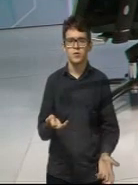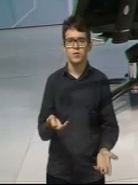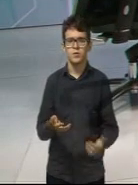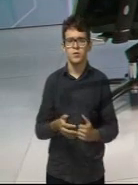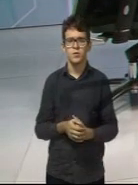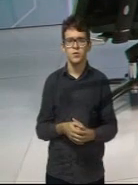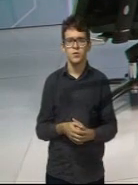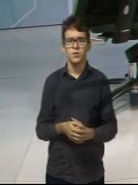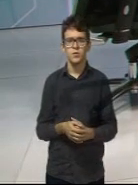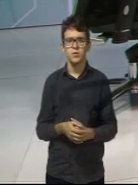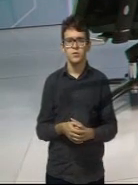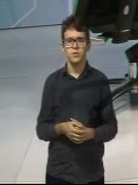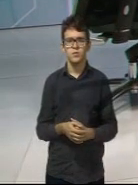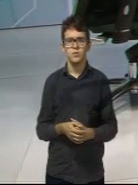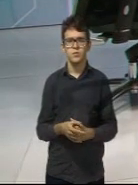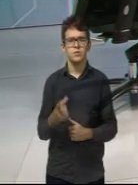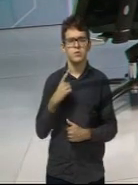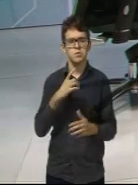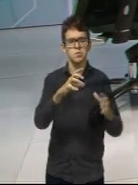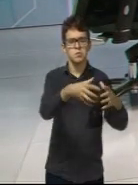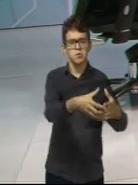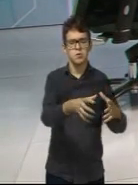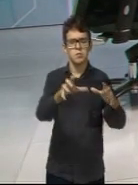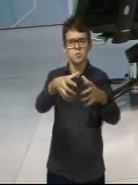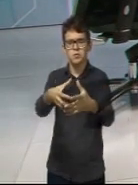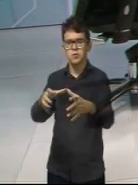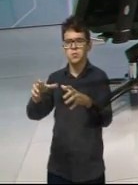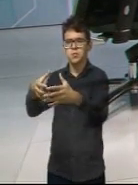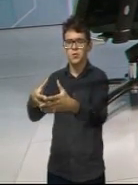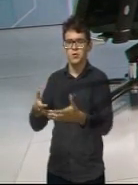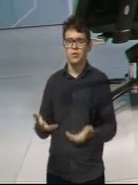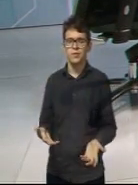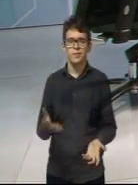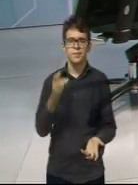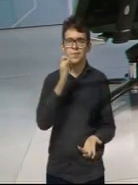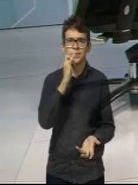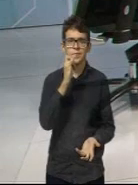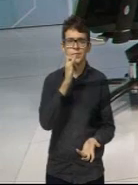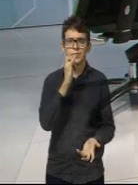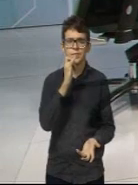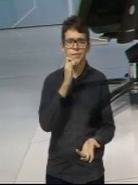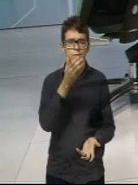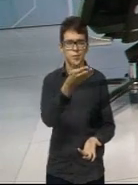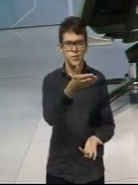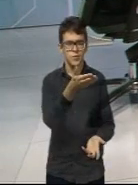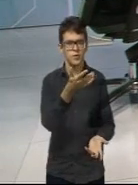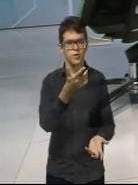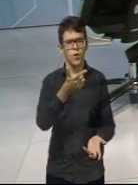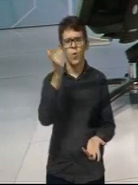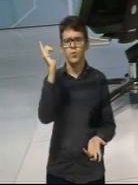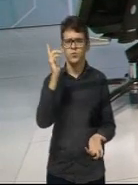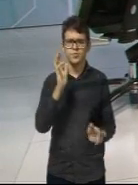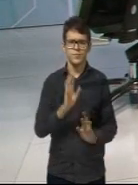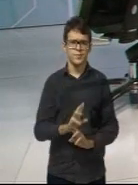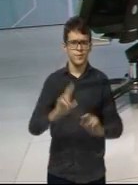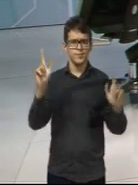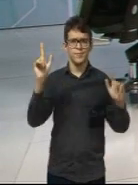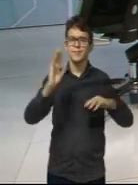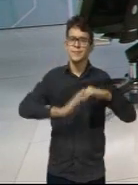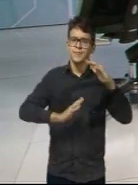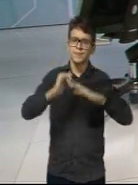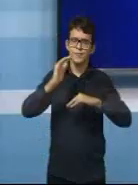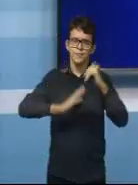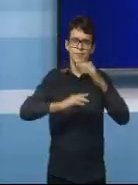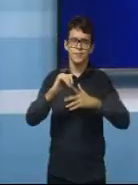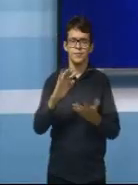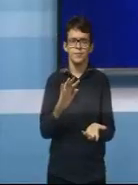existe mais, não. Em relação a esse setor, não é em relação aos servidores de carreira, como é, por exemplo, o seu caso, de muitos e muitos. Eu acho que não é esse o tipo de